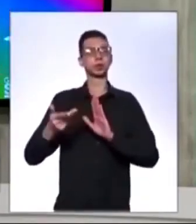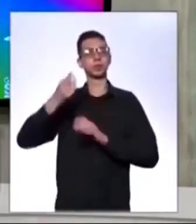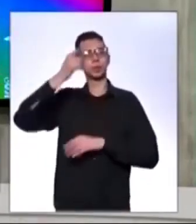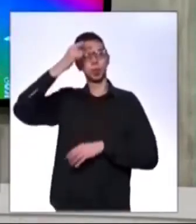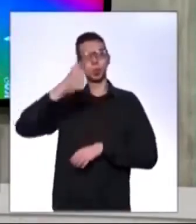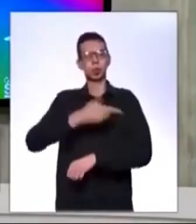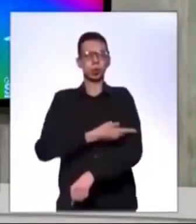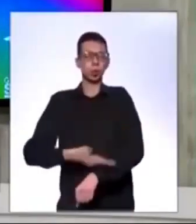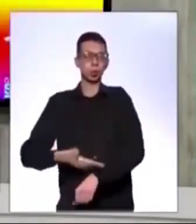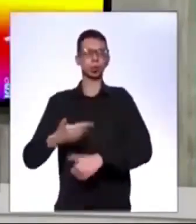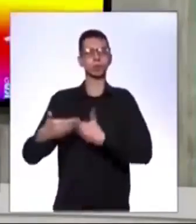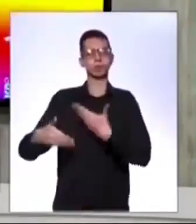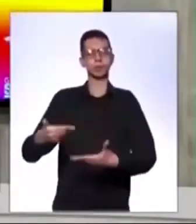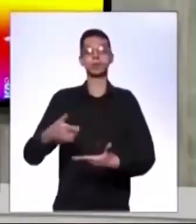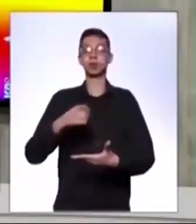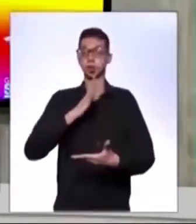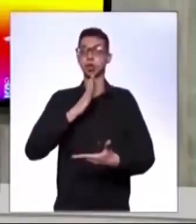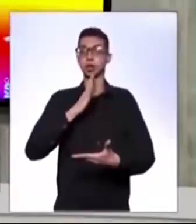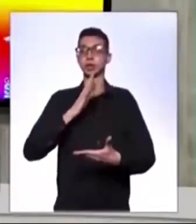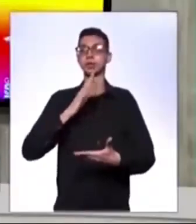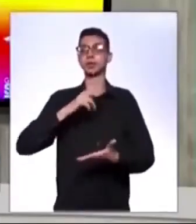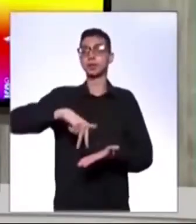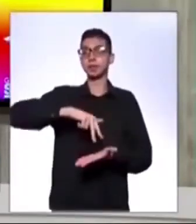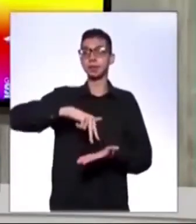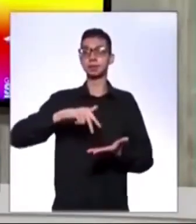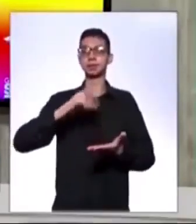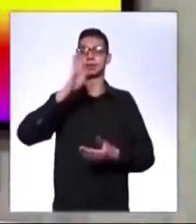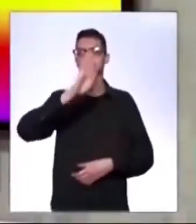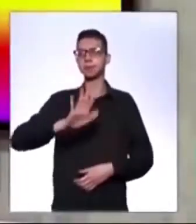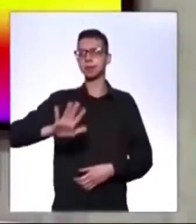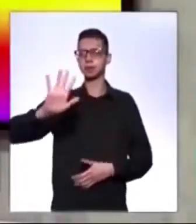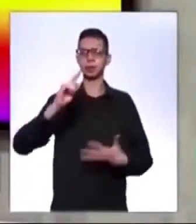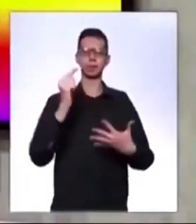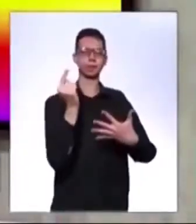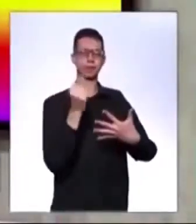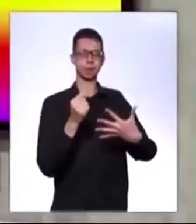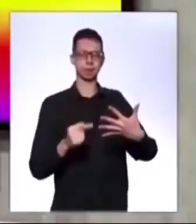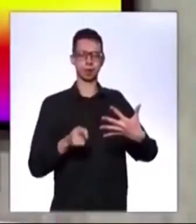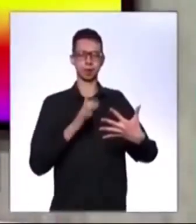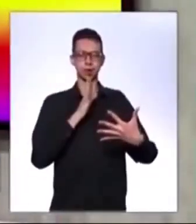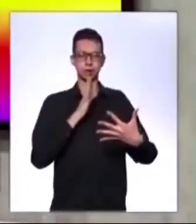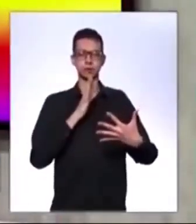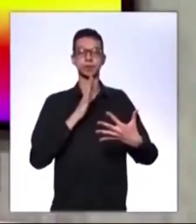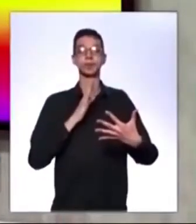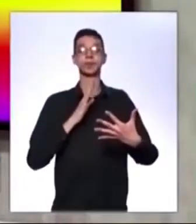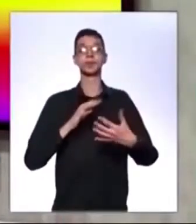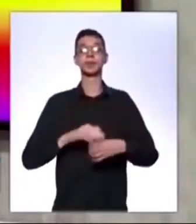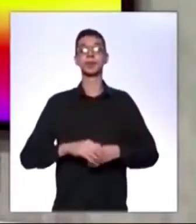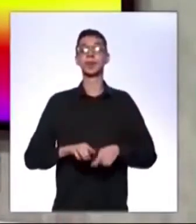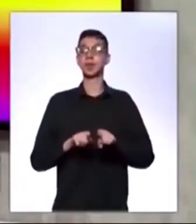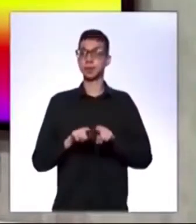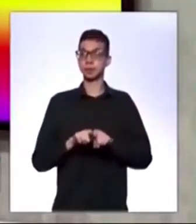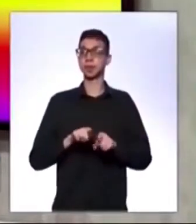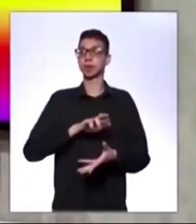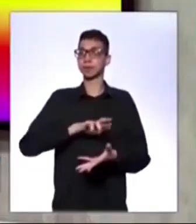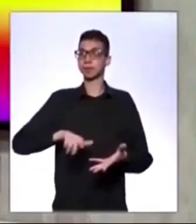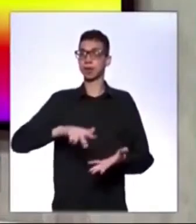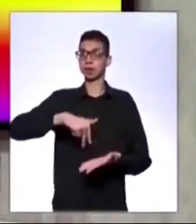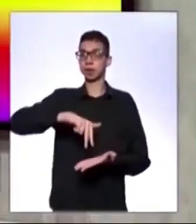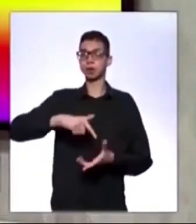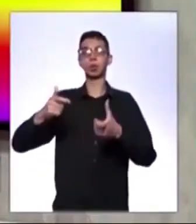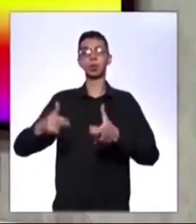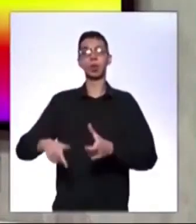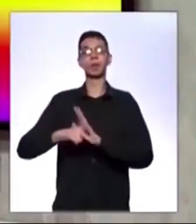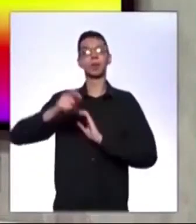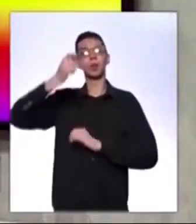bom? Não se esqueça, né? Muitas delas têm origem da comunidade afro, tá certo? Olha lá, são as